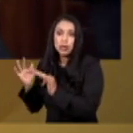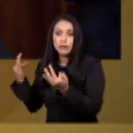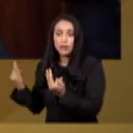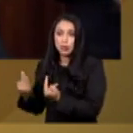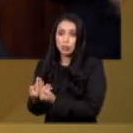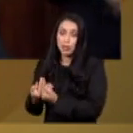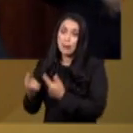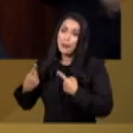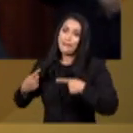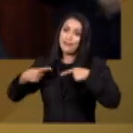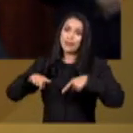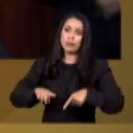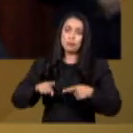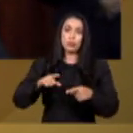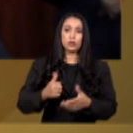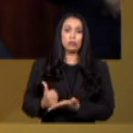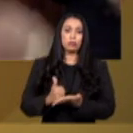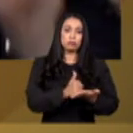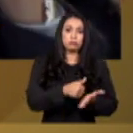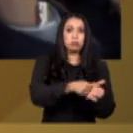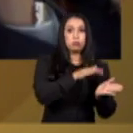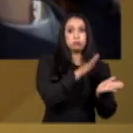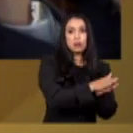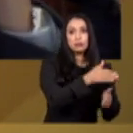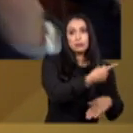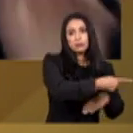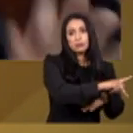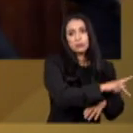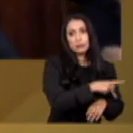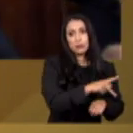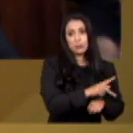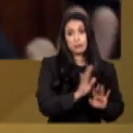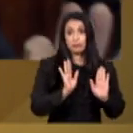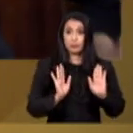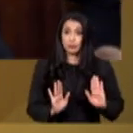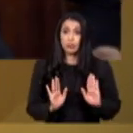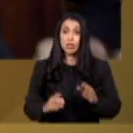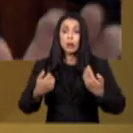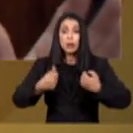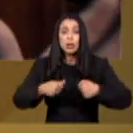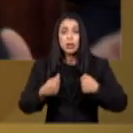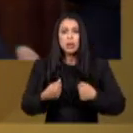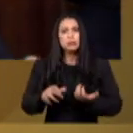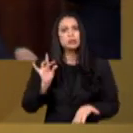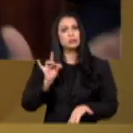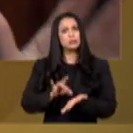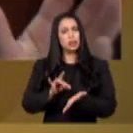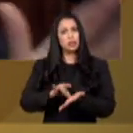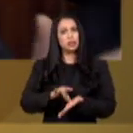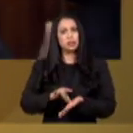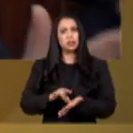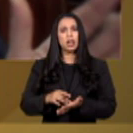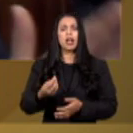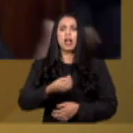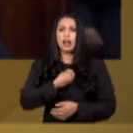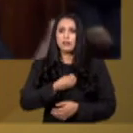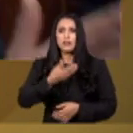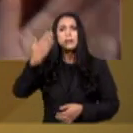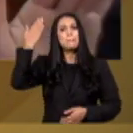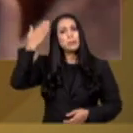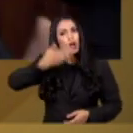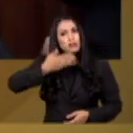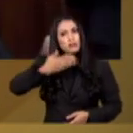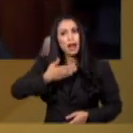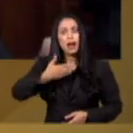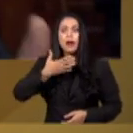para impedir a expulsão no entanto é preciso garantir a convivência pessoal já se